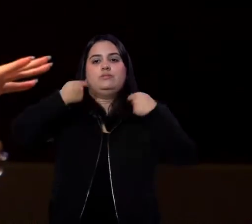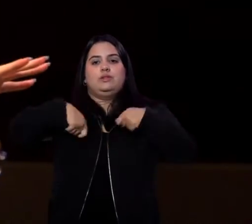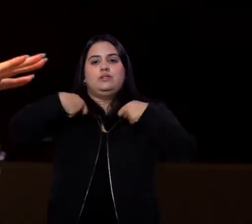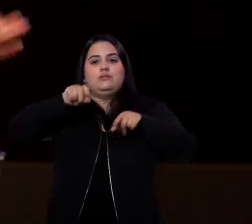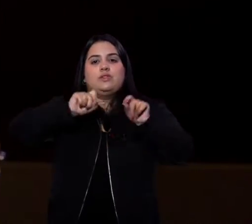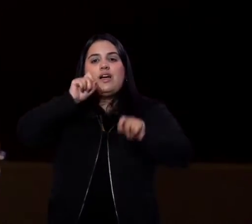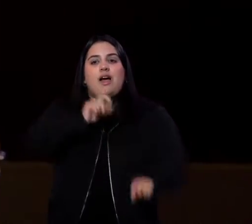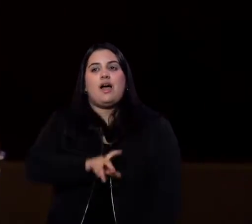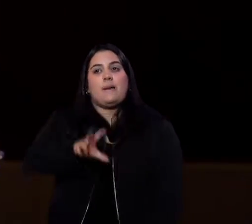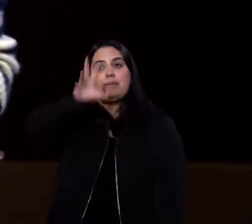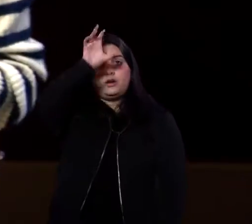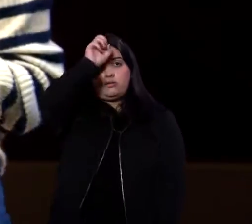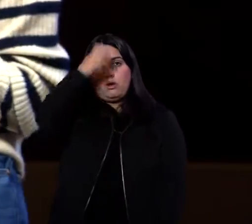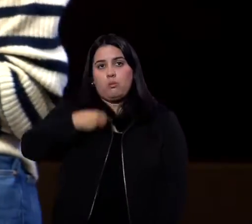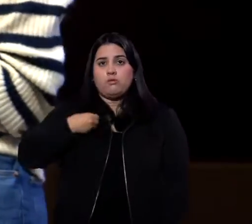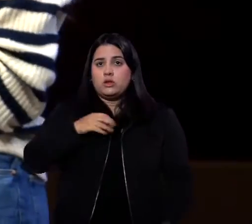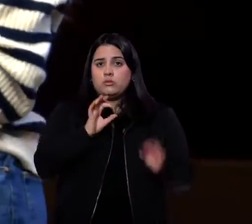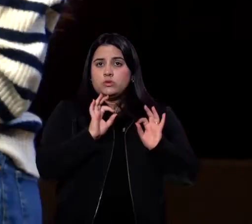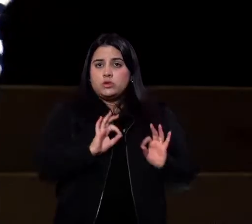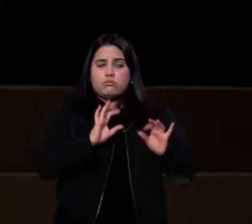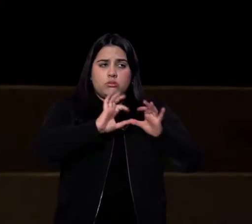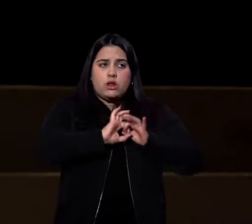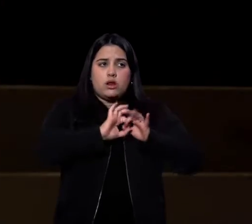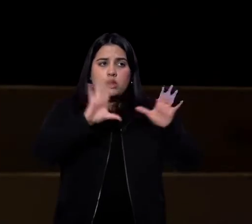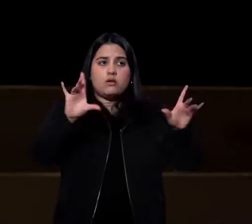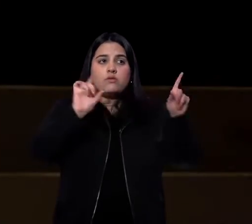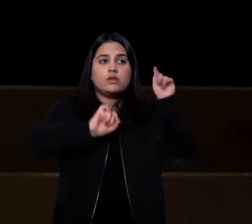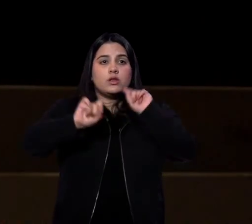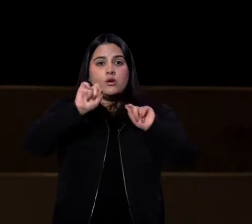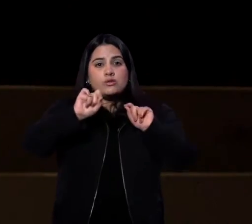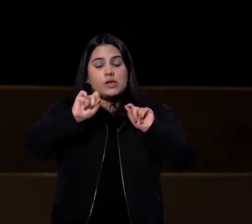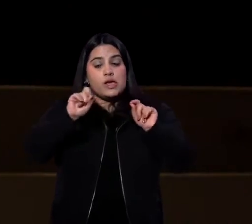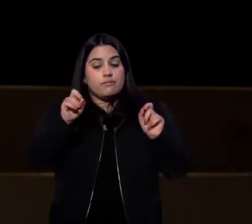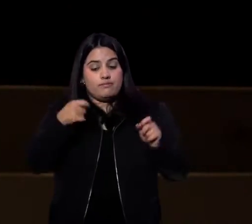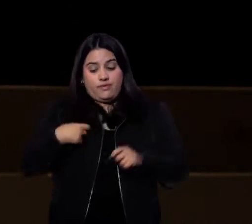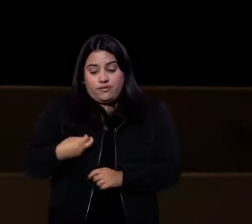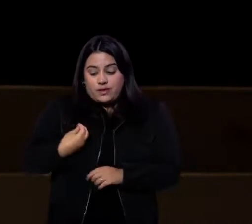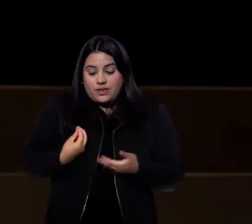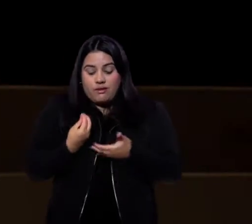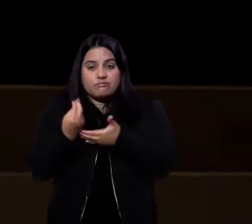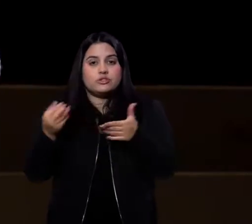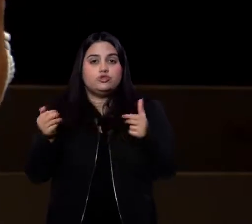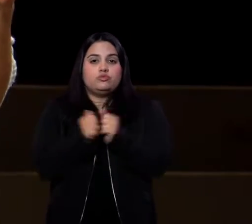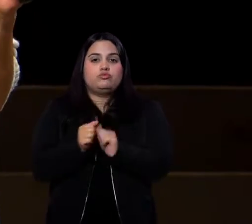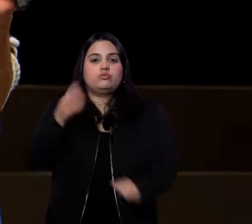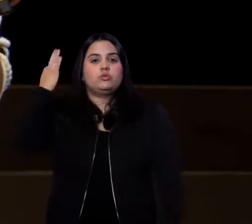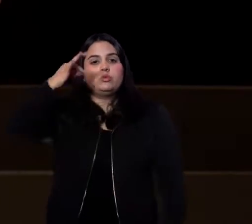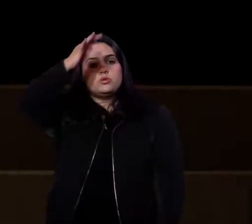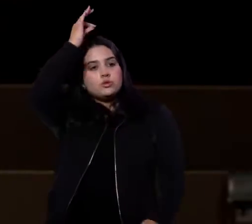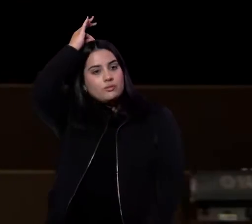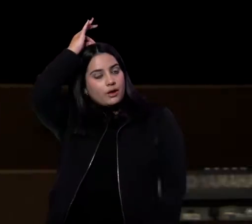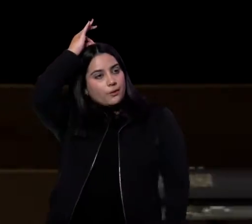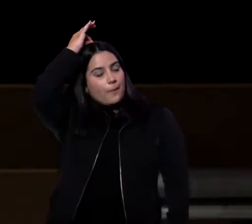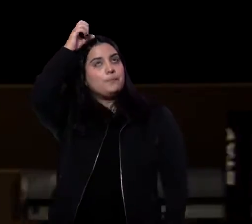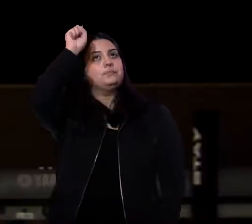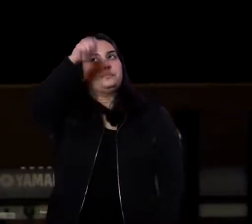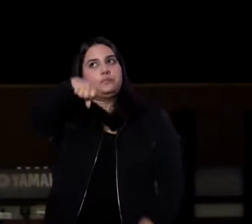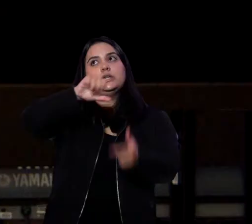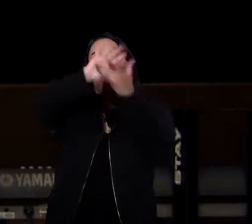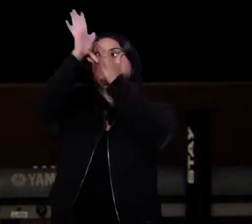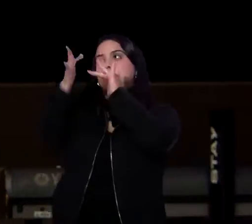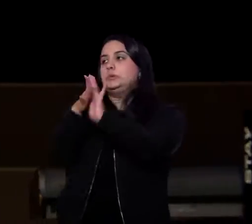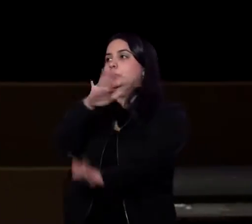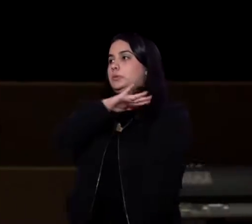do tribunal. E isso significa andar no Espírito, tá? Já que Jesus morreu e